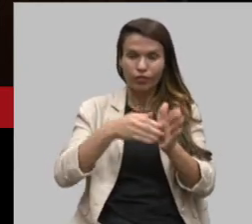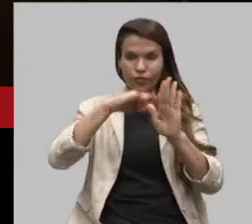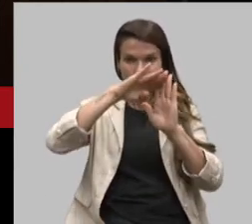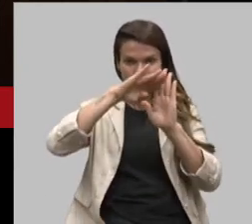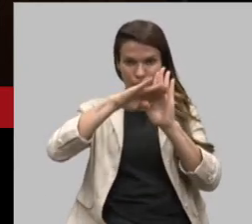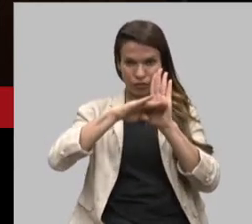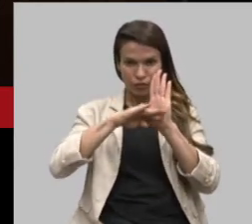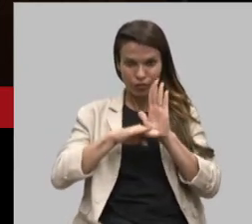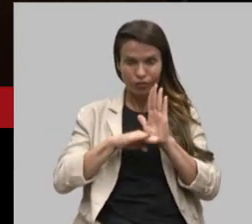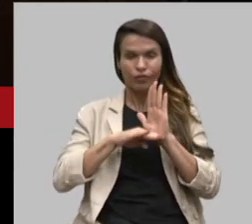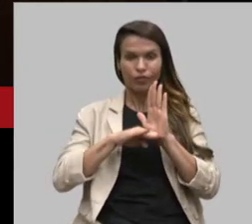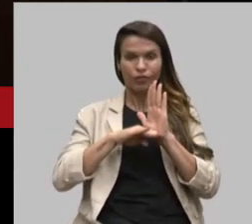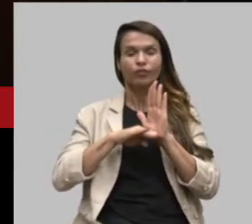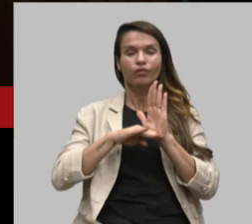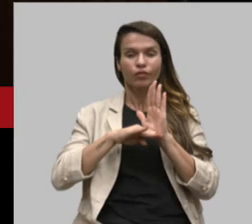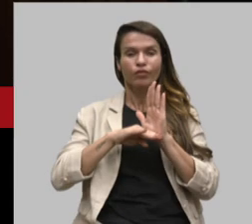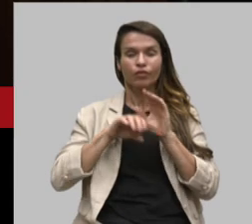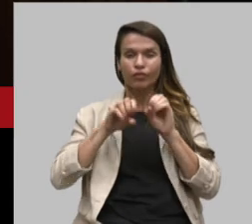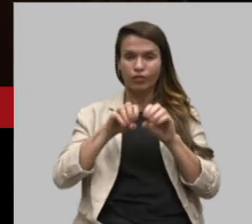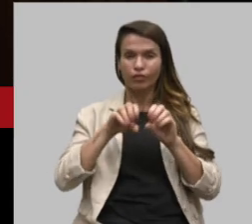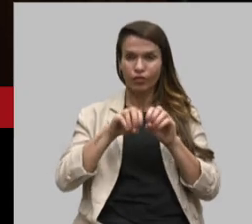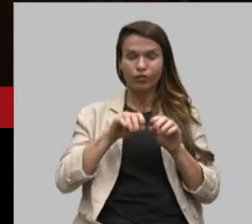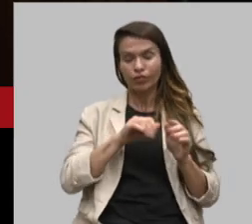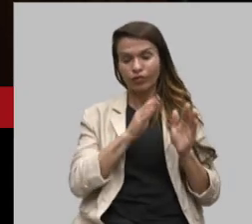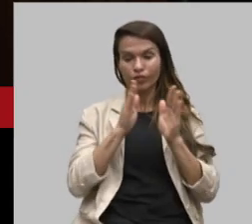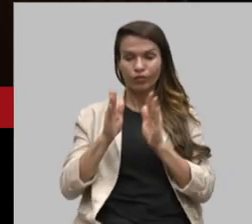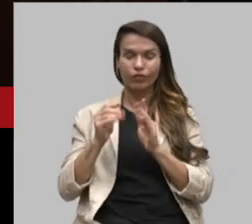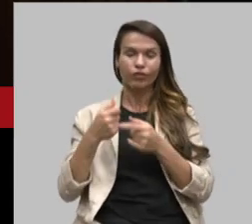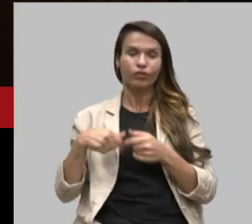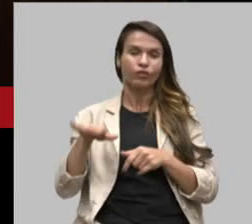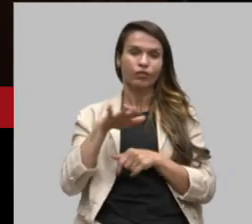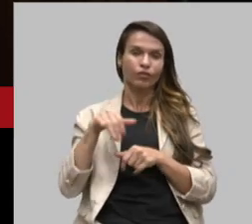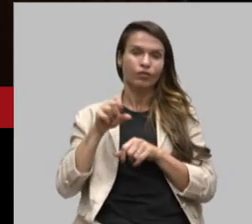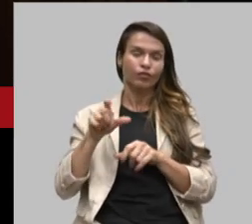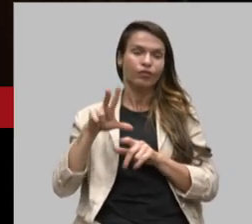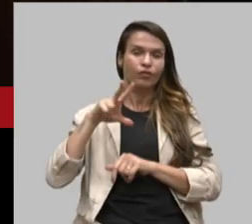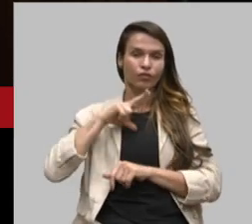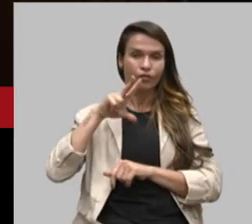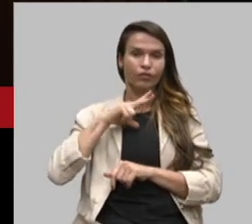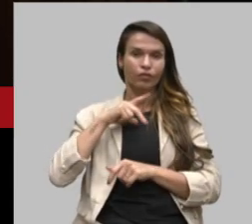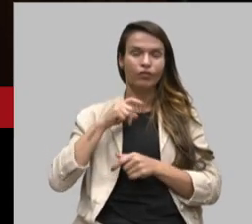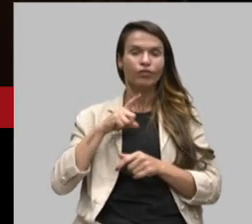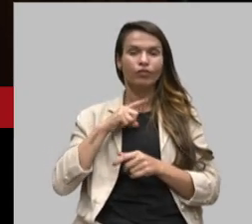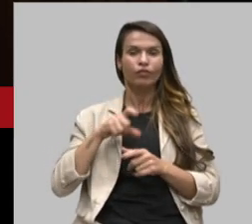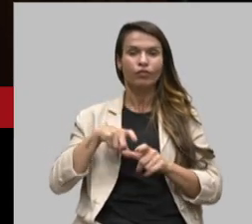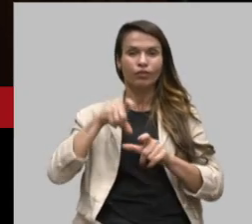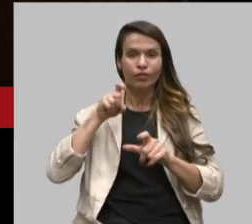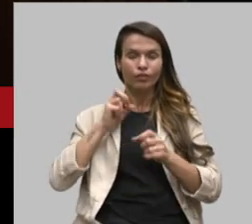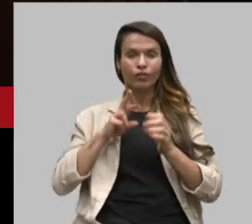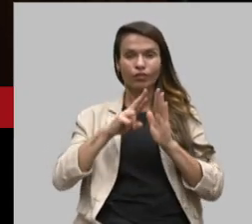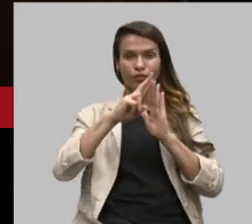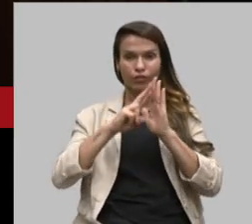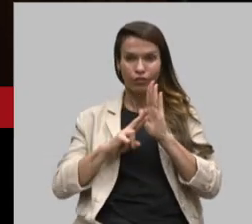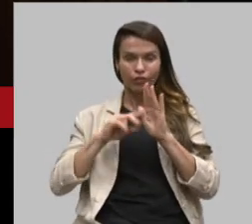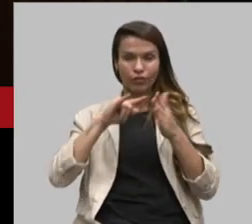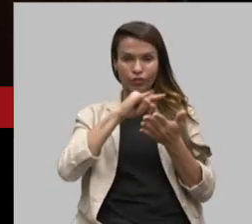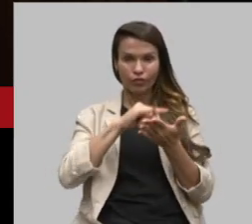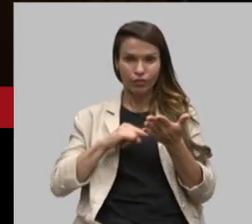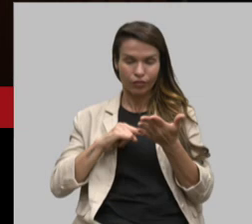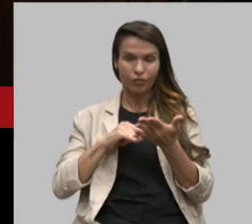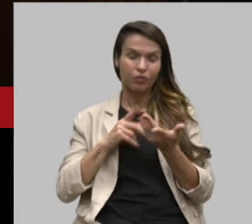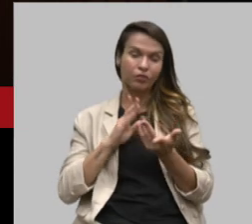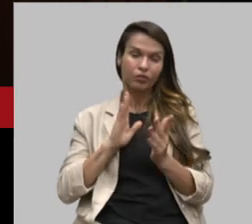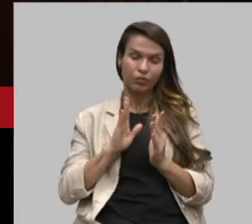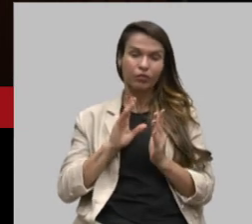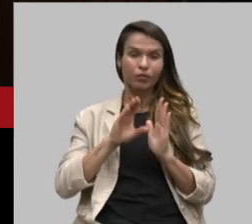educação já na rede particular a autonomia para doent mesmo que em tese o currículo